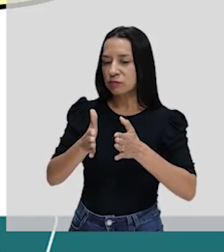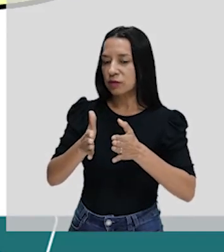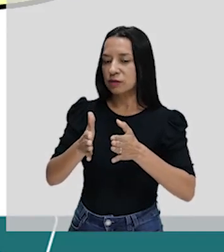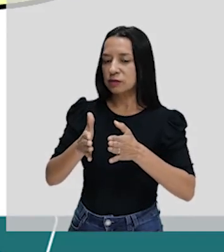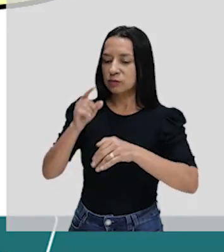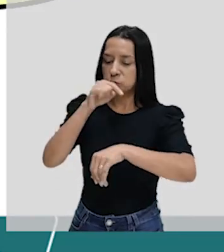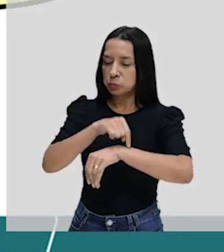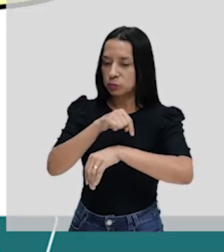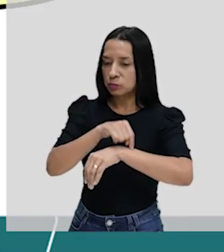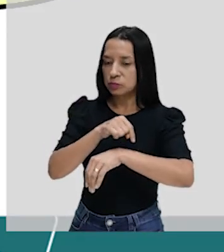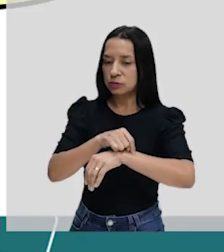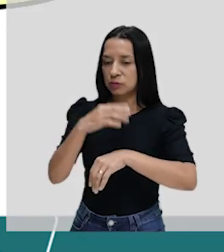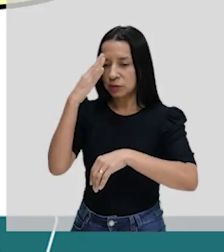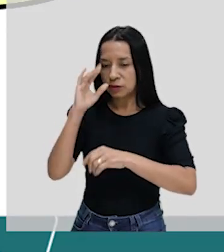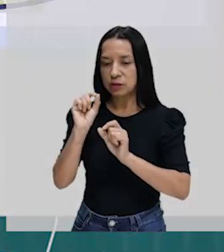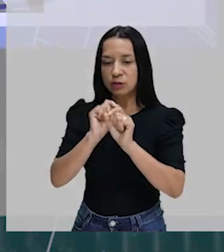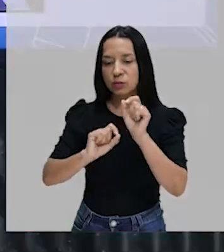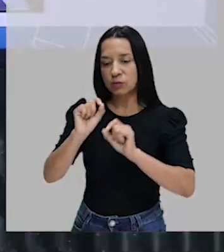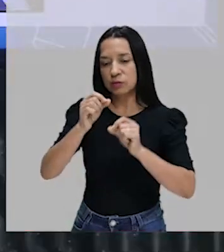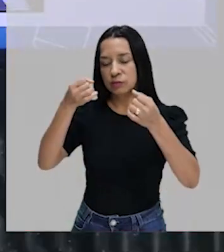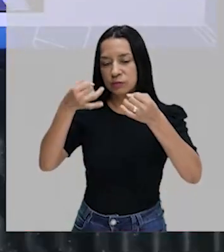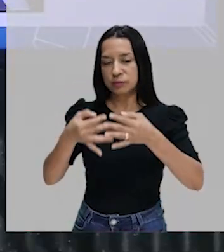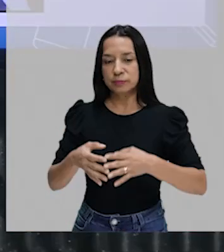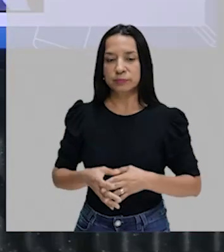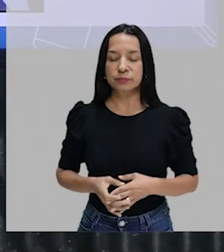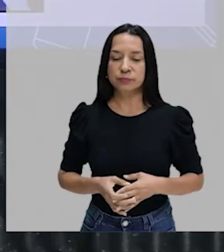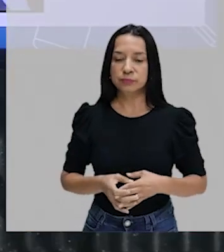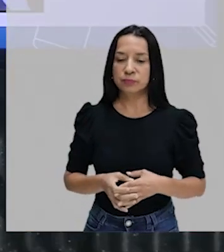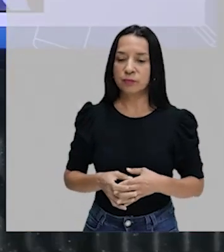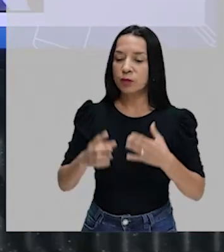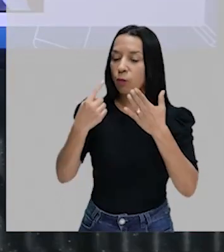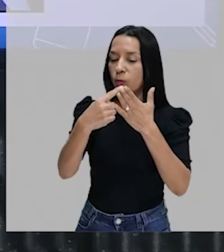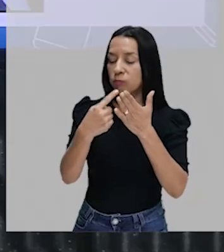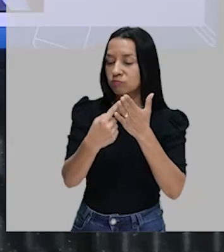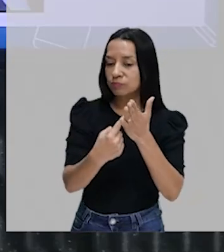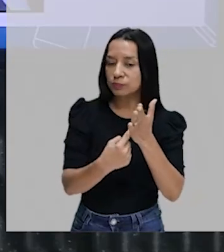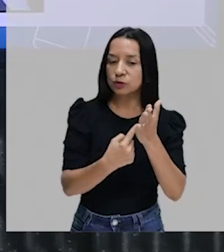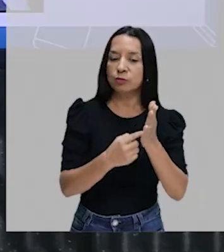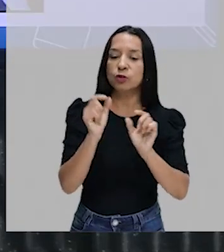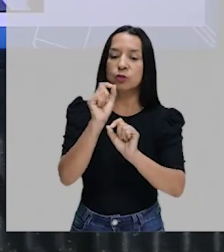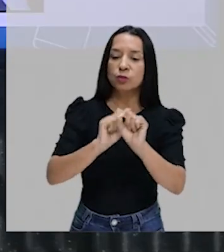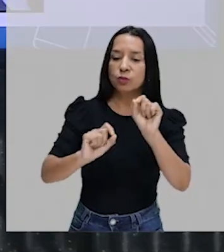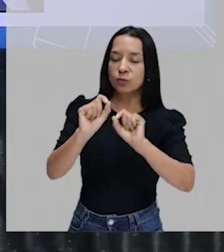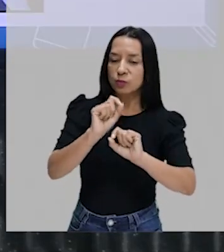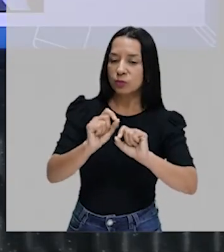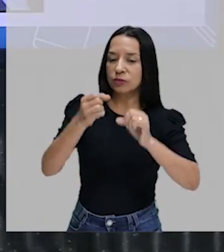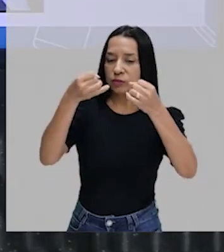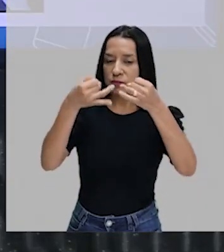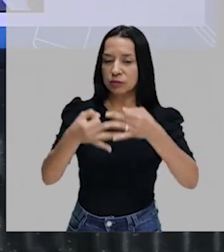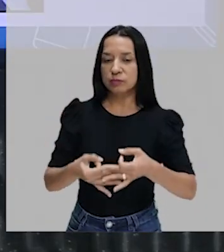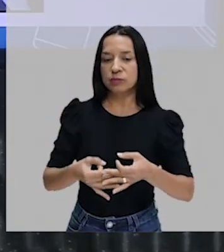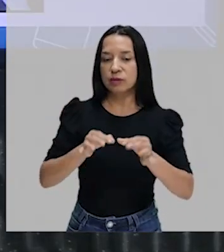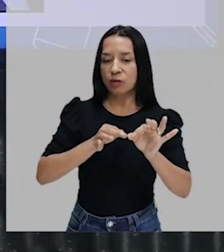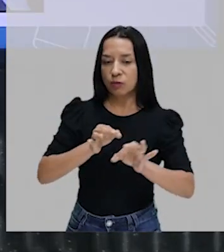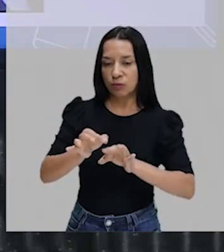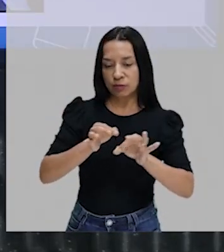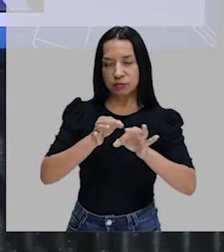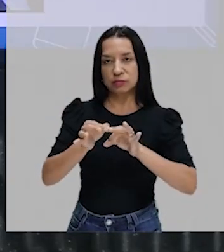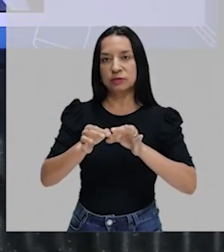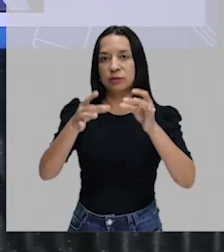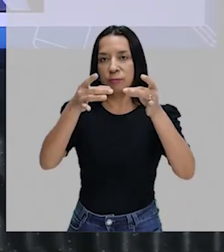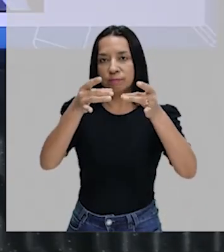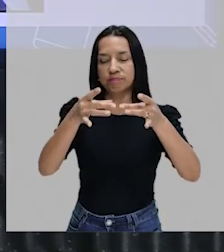vocês vão entender o que eu estou falando. No planejamento, o que é que o planejamento fala? Organizar de